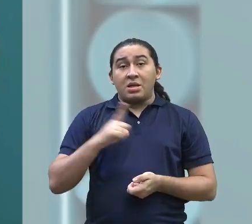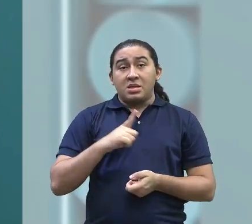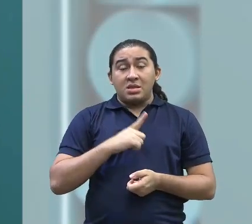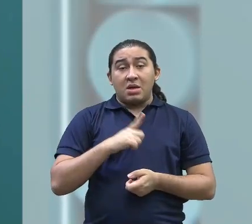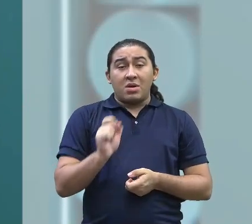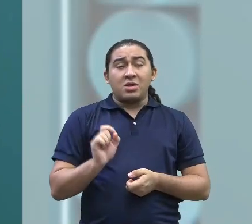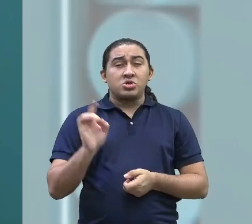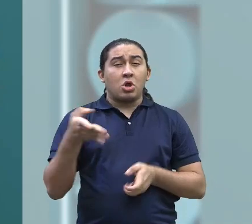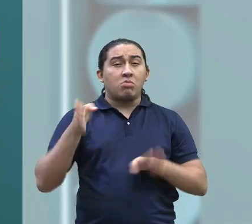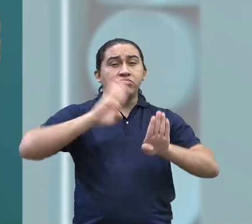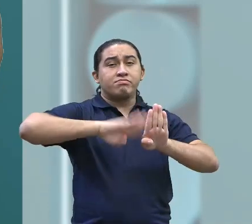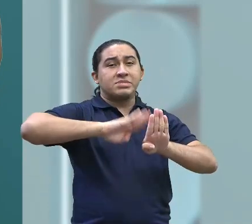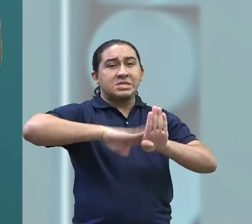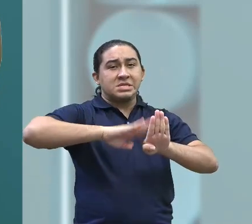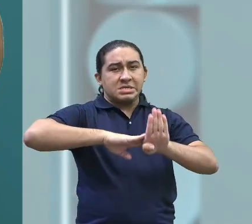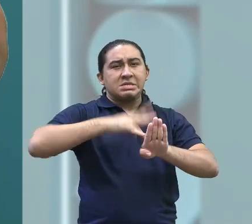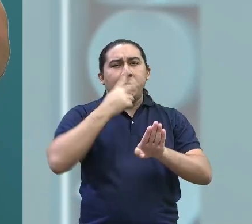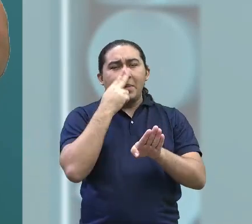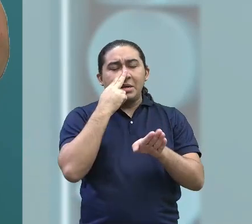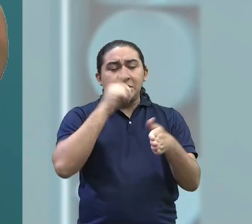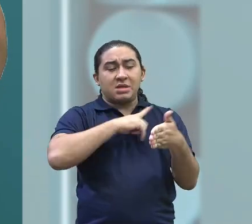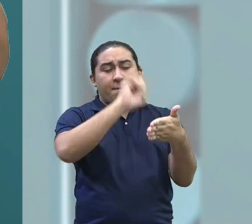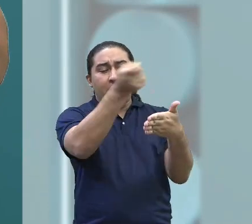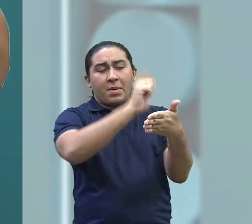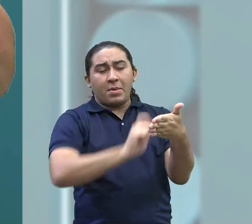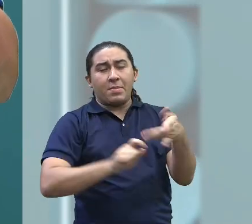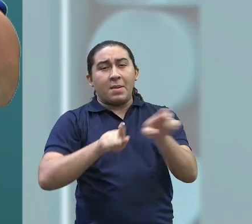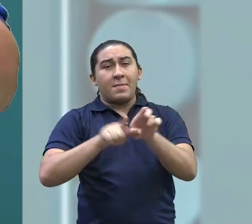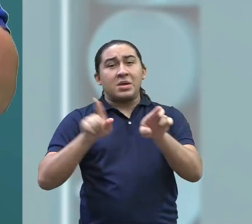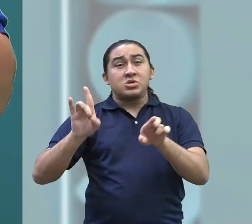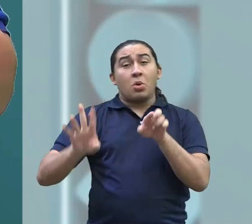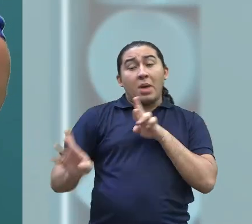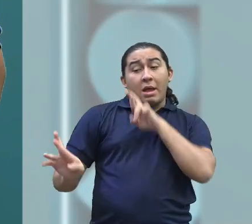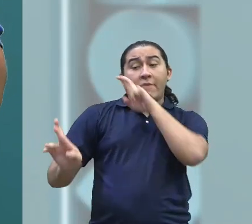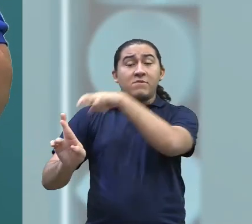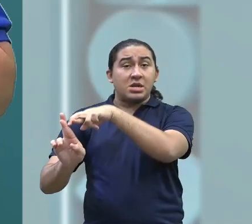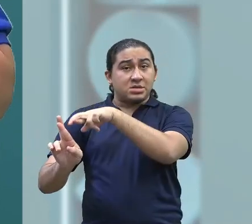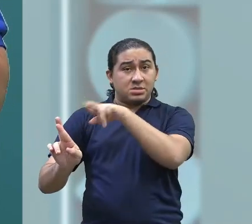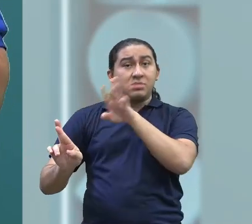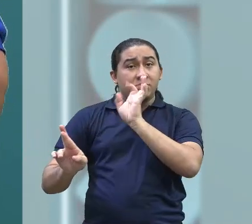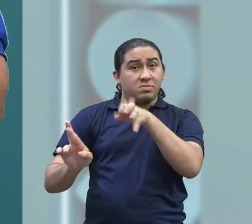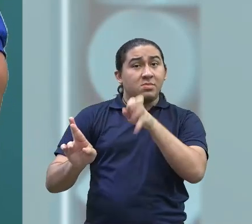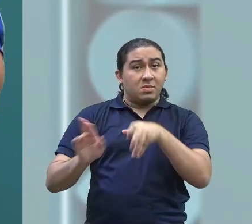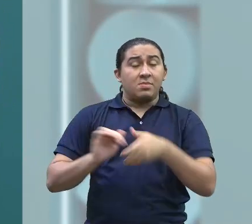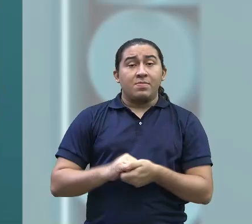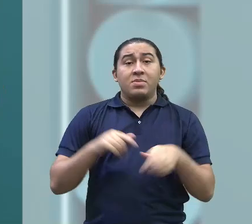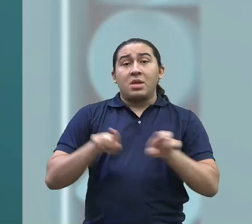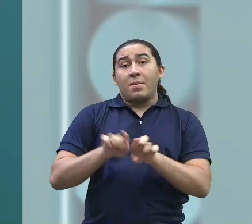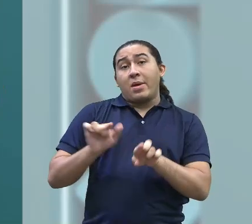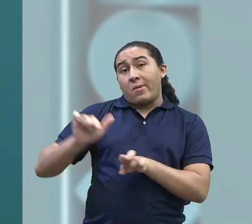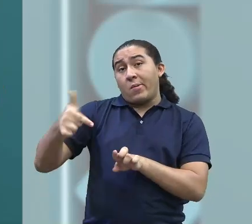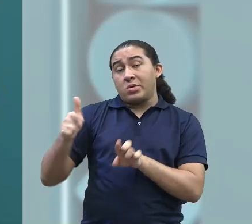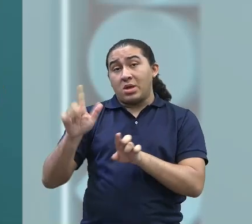fica subentendido o diálogo entre esses dois textos, e também a